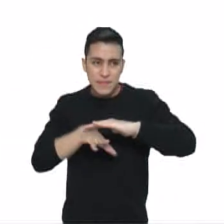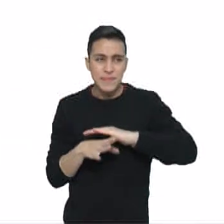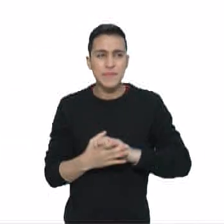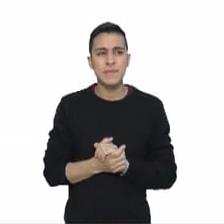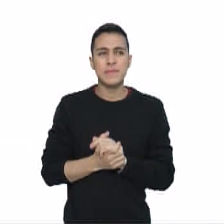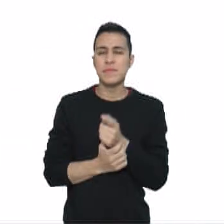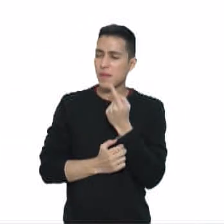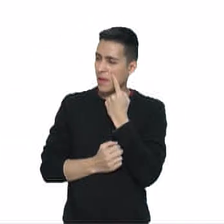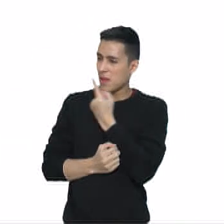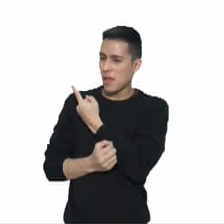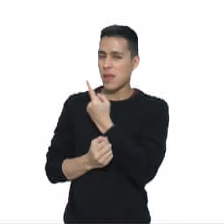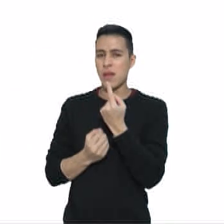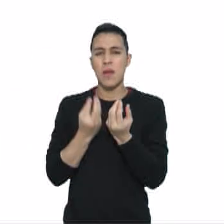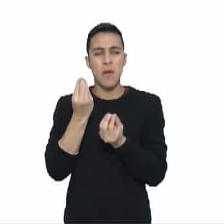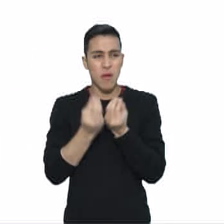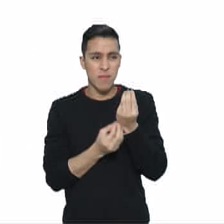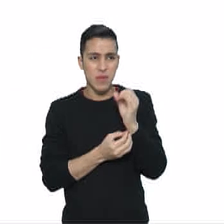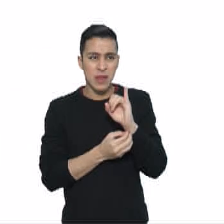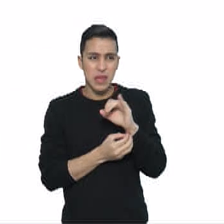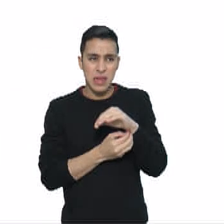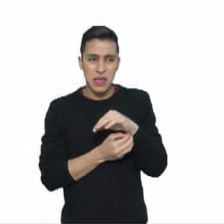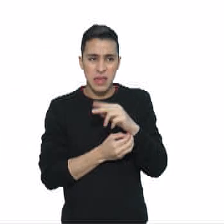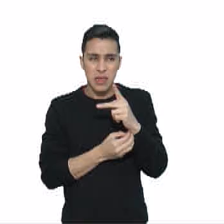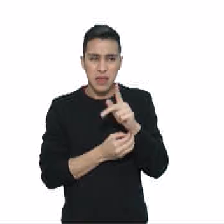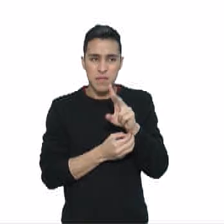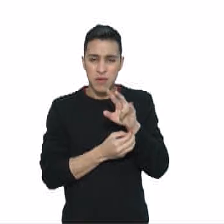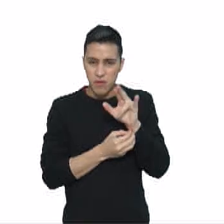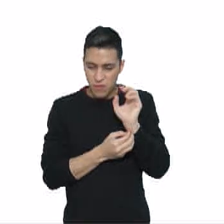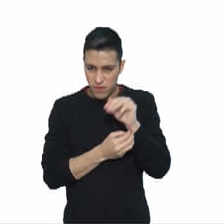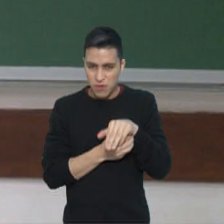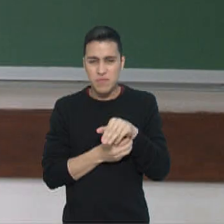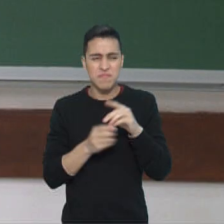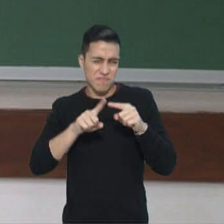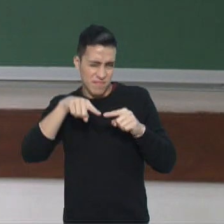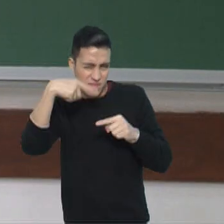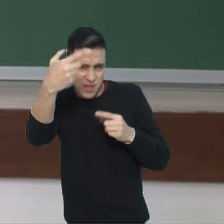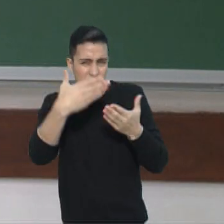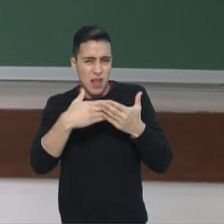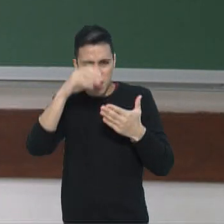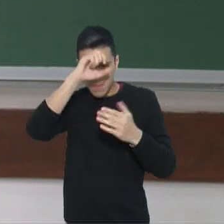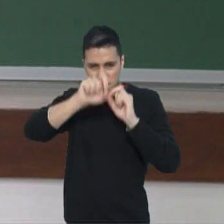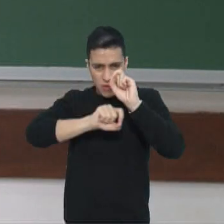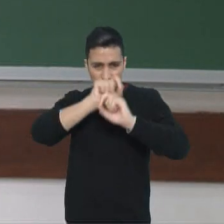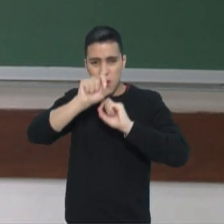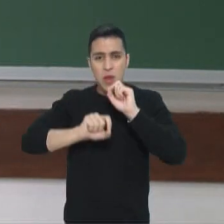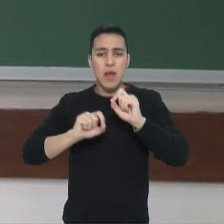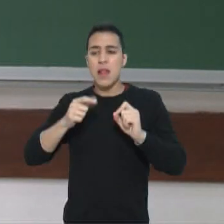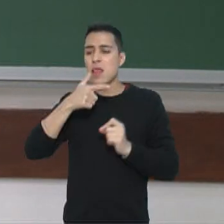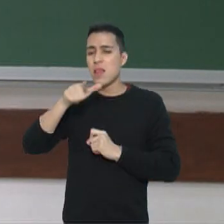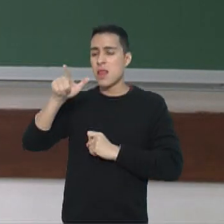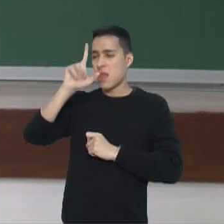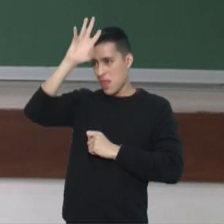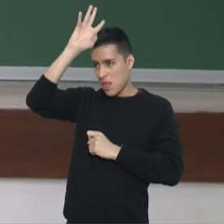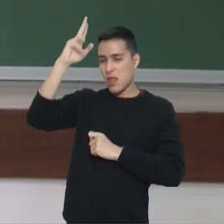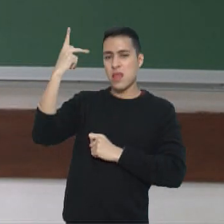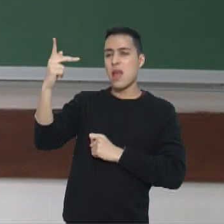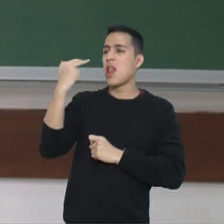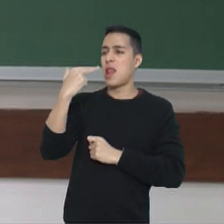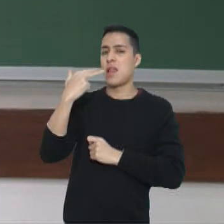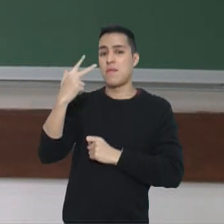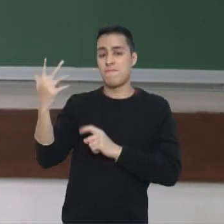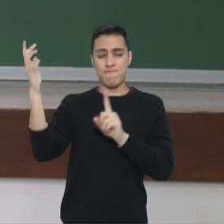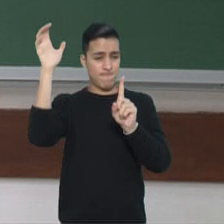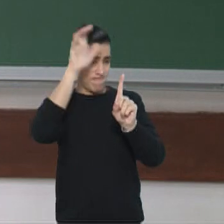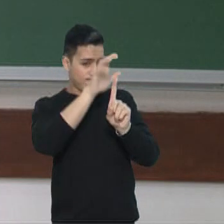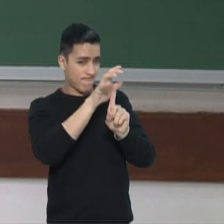chuva chama-se impluvium. Nós vamos verificar também depois em outras aulas, pessoal, que a língua romana acabou influenciando